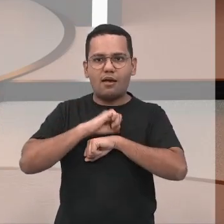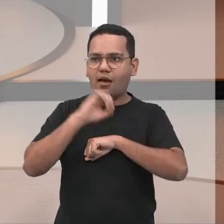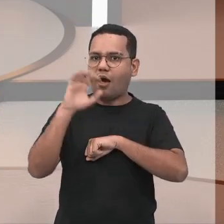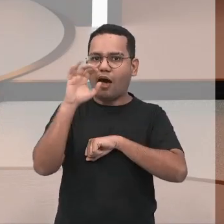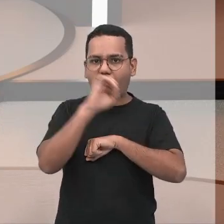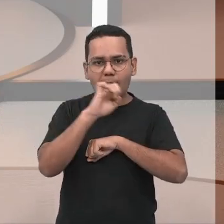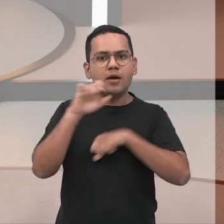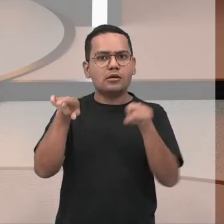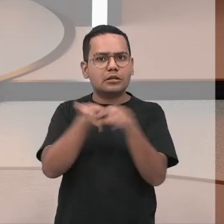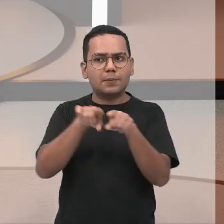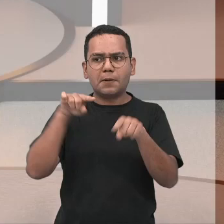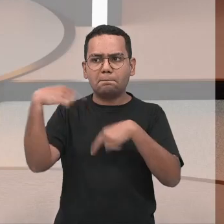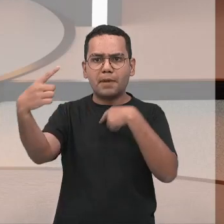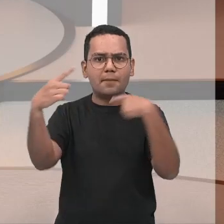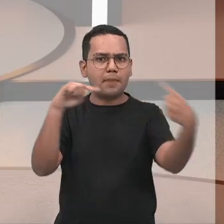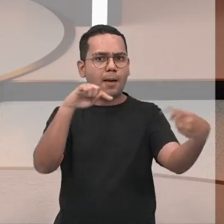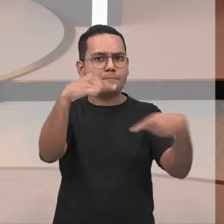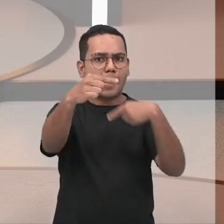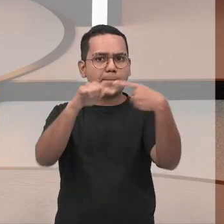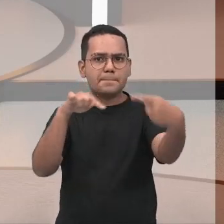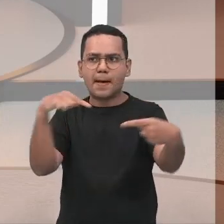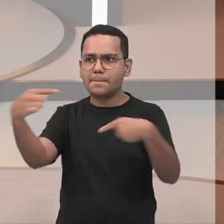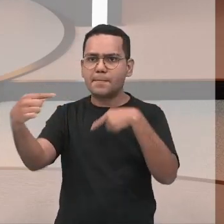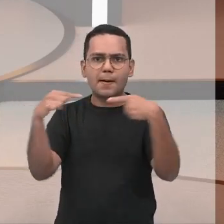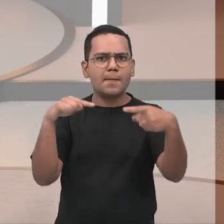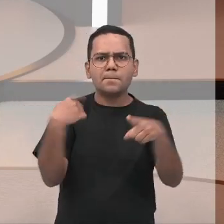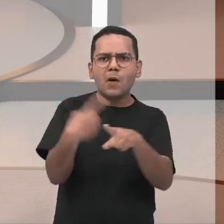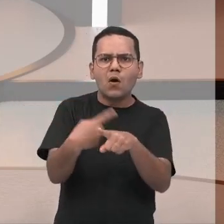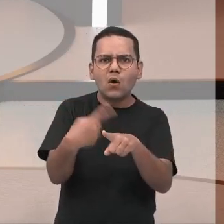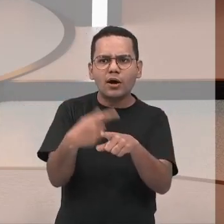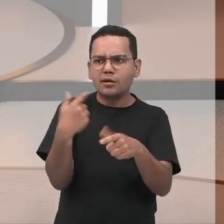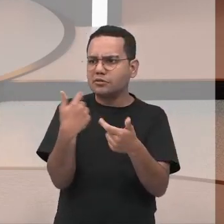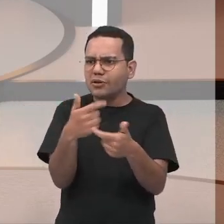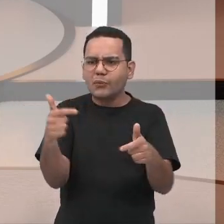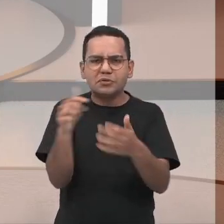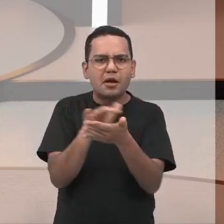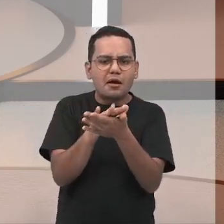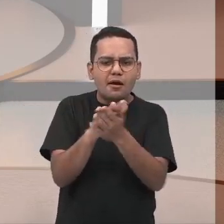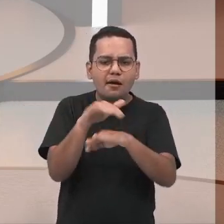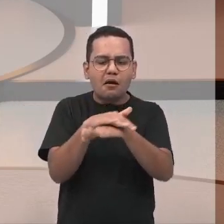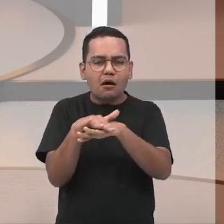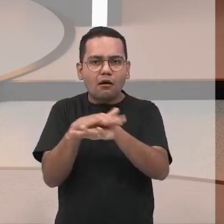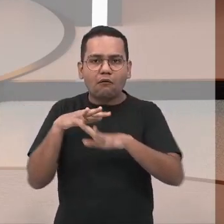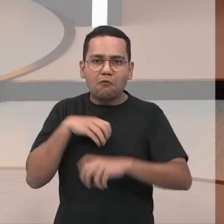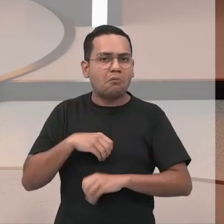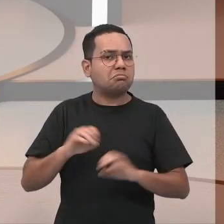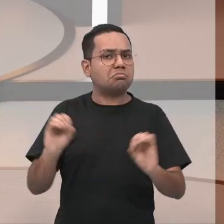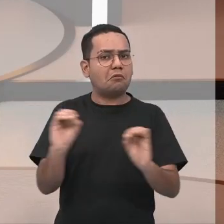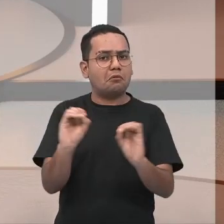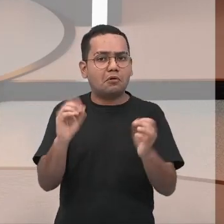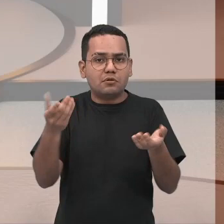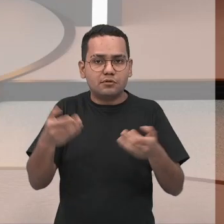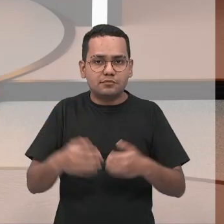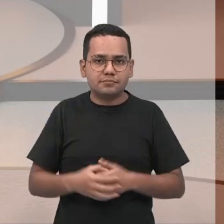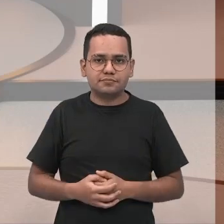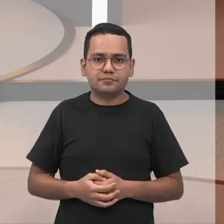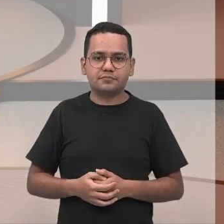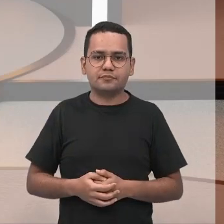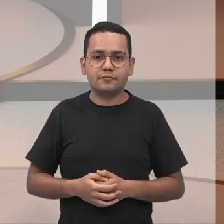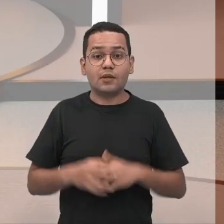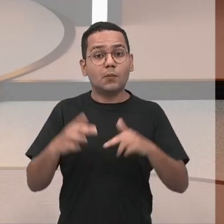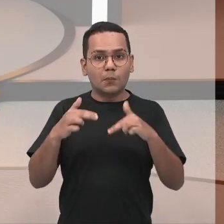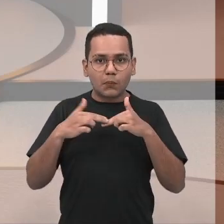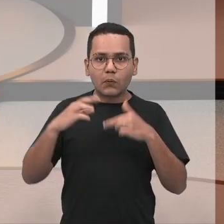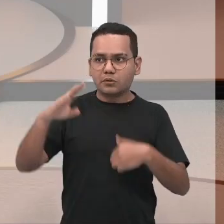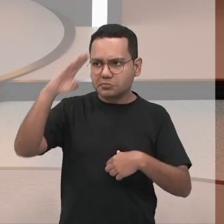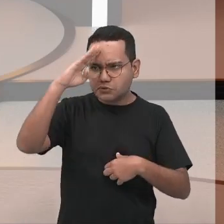ambiente, porque era um local de higiene que não existia, basicamente. Então os soldados acabavam morrendo de doenças